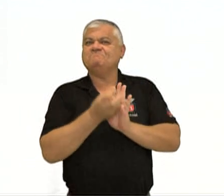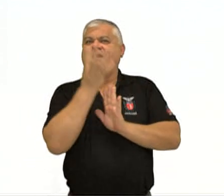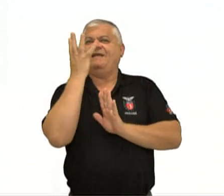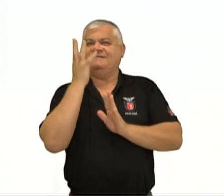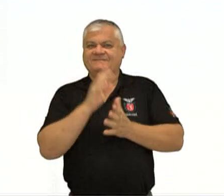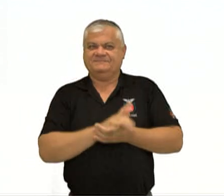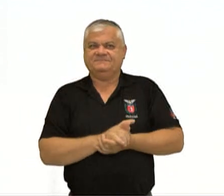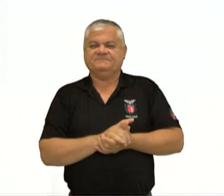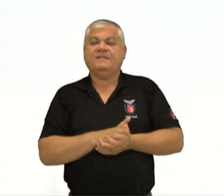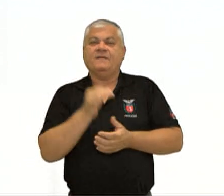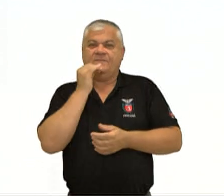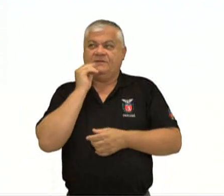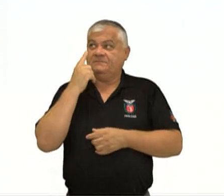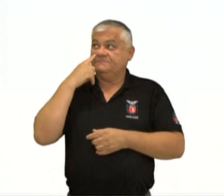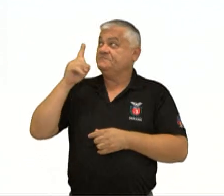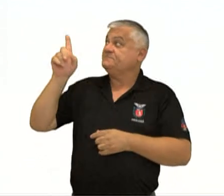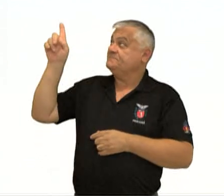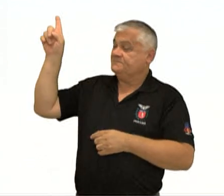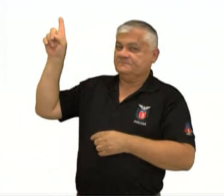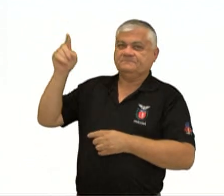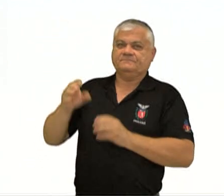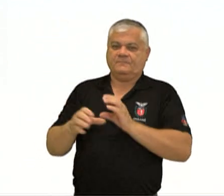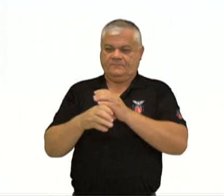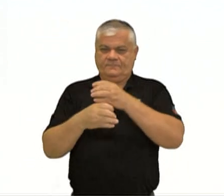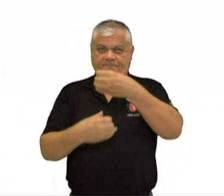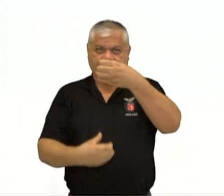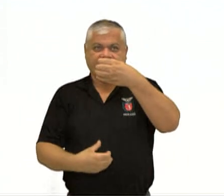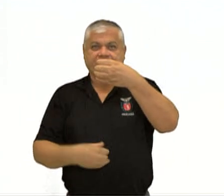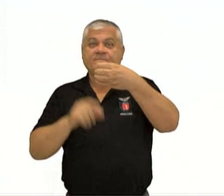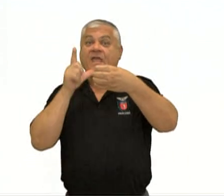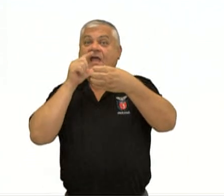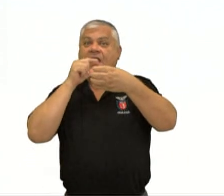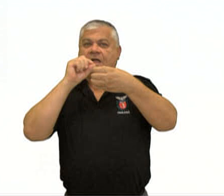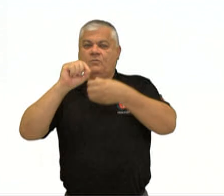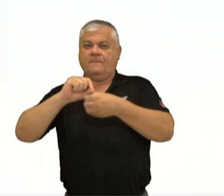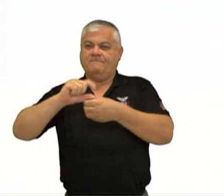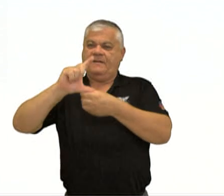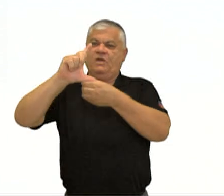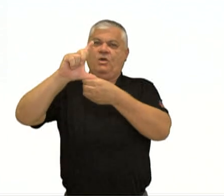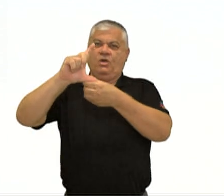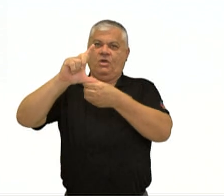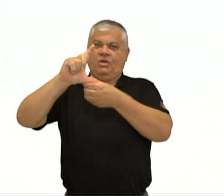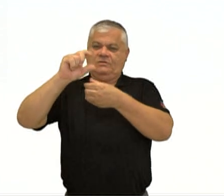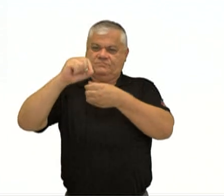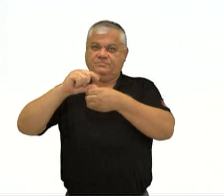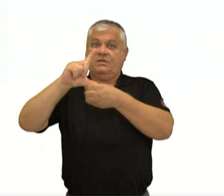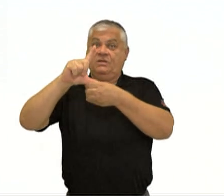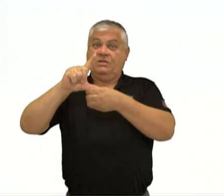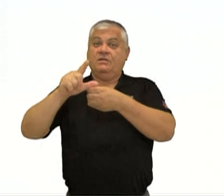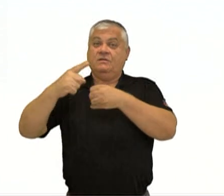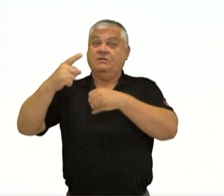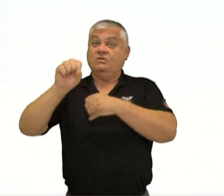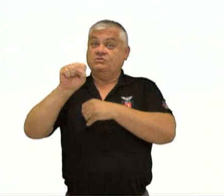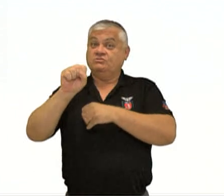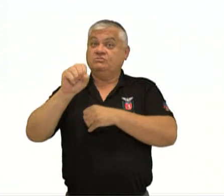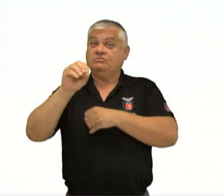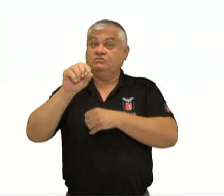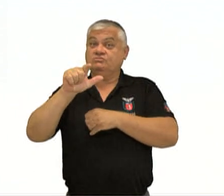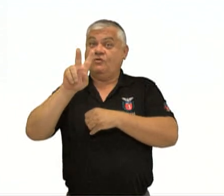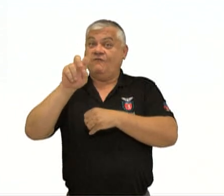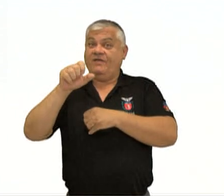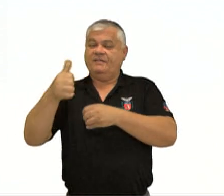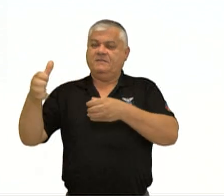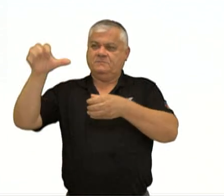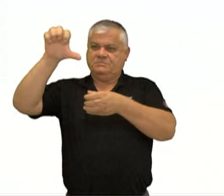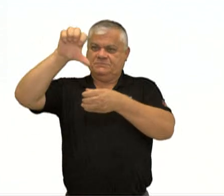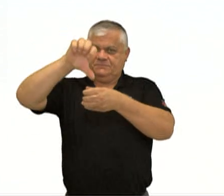No caso do desenho aqui, eu tenho um volume maior de água, que nesse caso é o solvente, que está dissolvendo